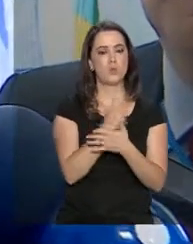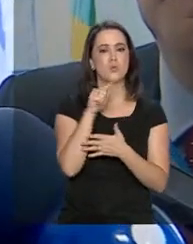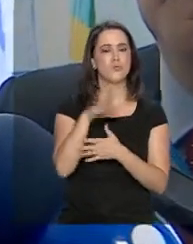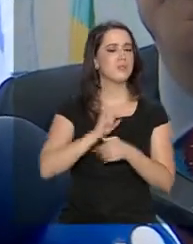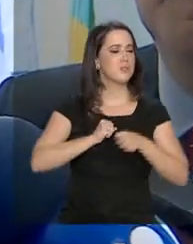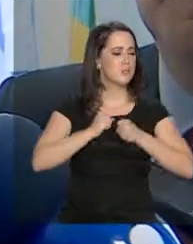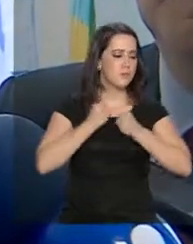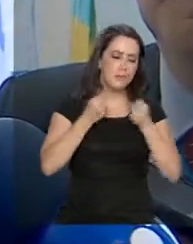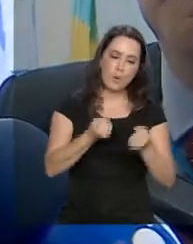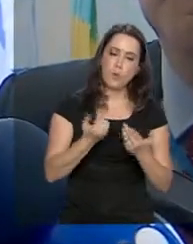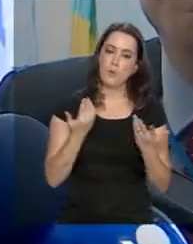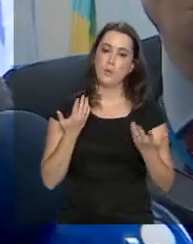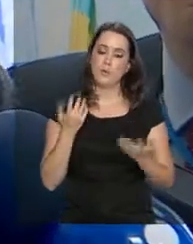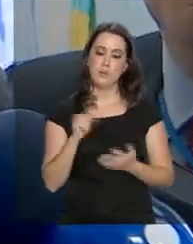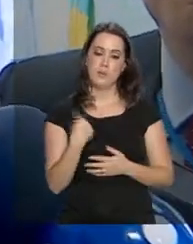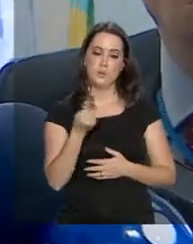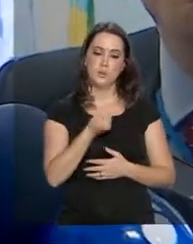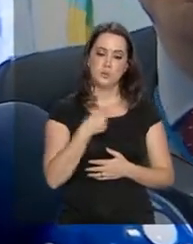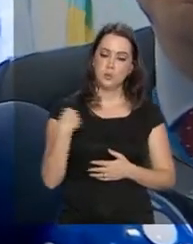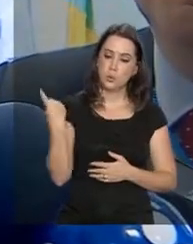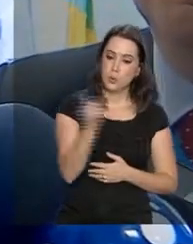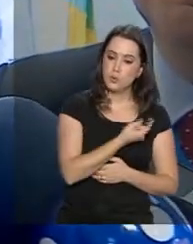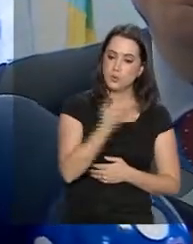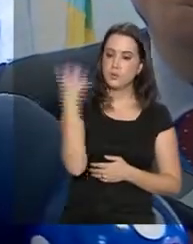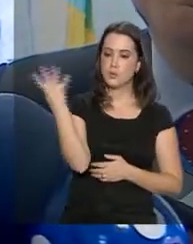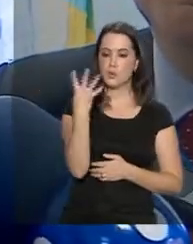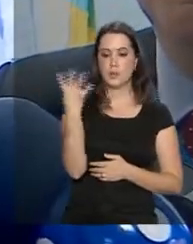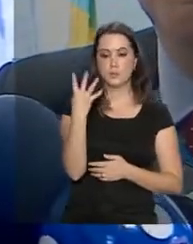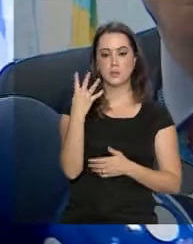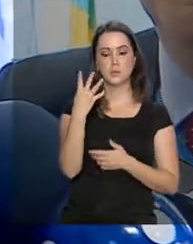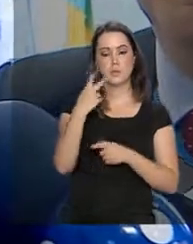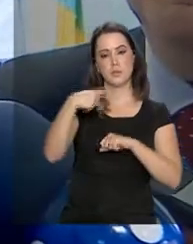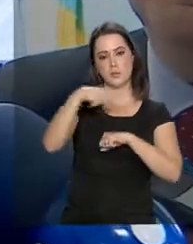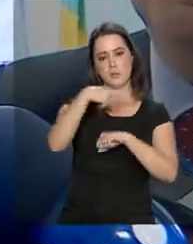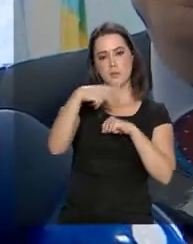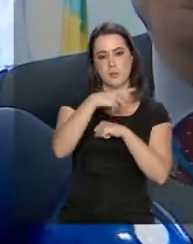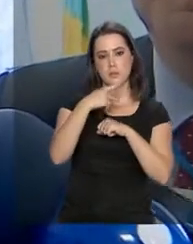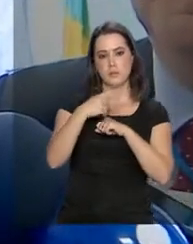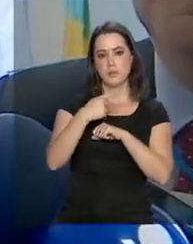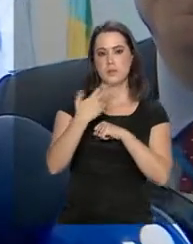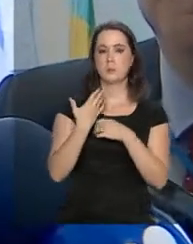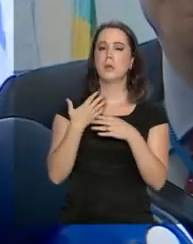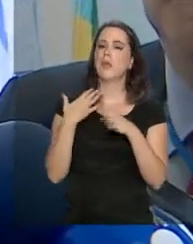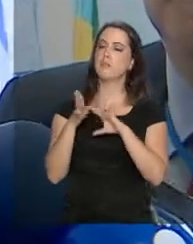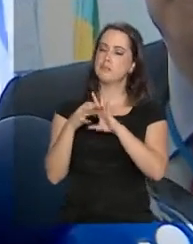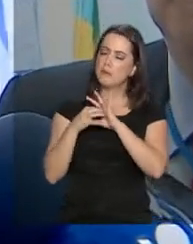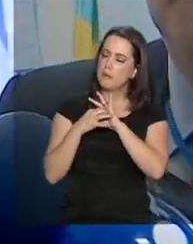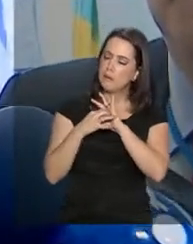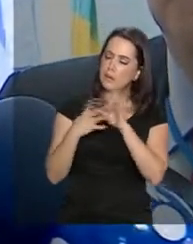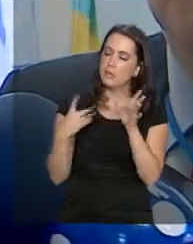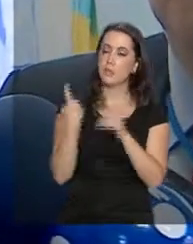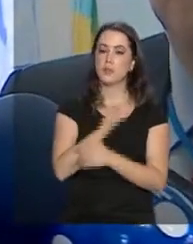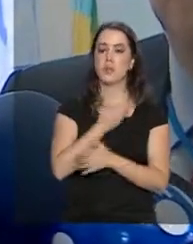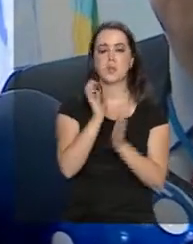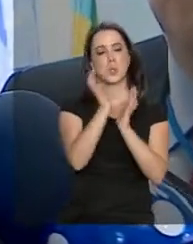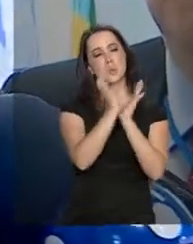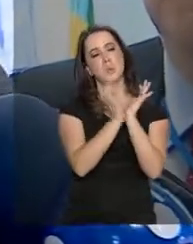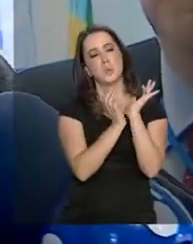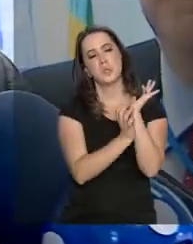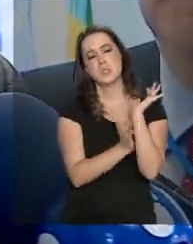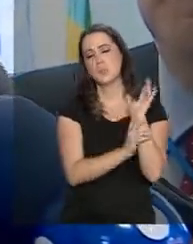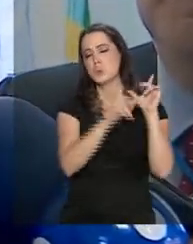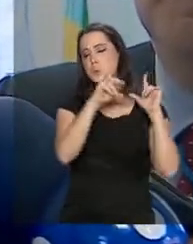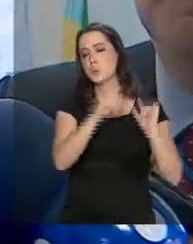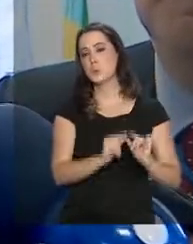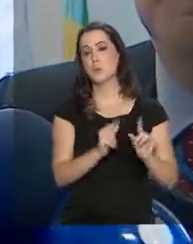grande nós todos os quatro países rompemos resistências que havia na nossa burocracia muitos